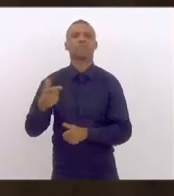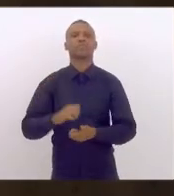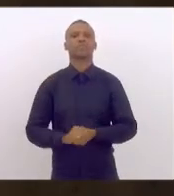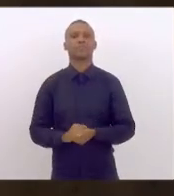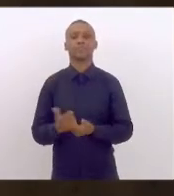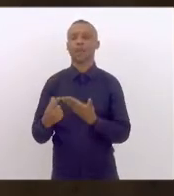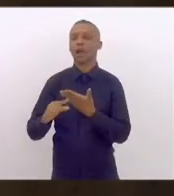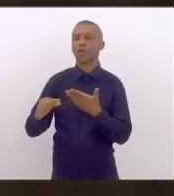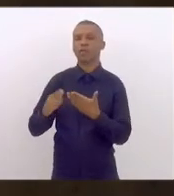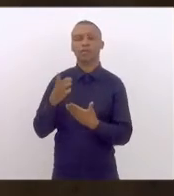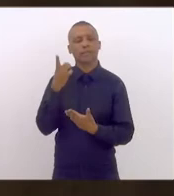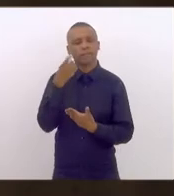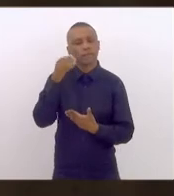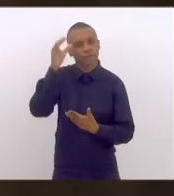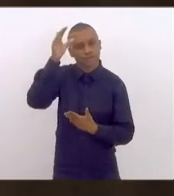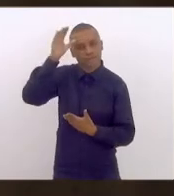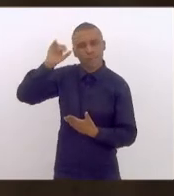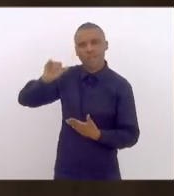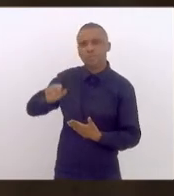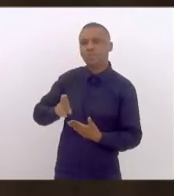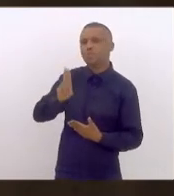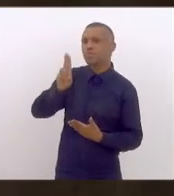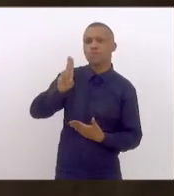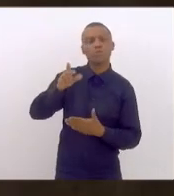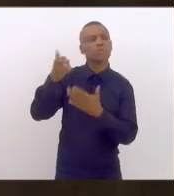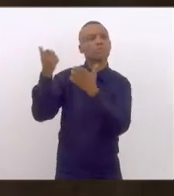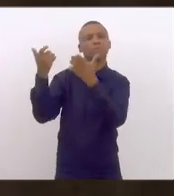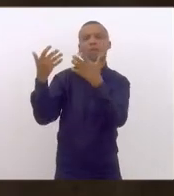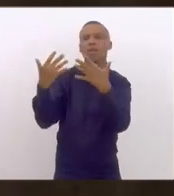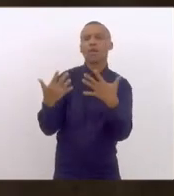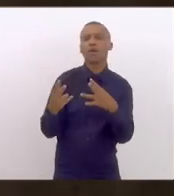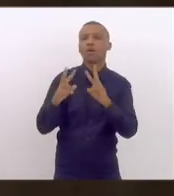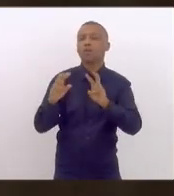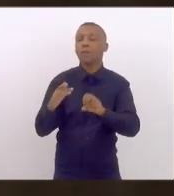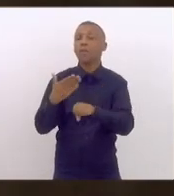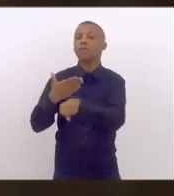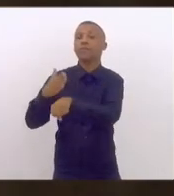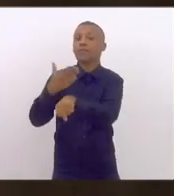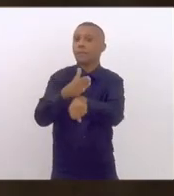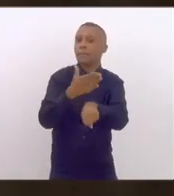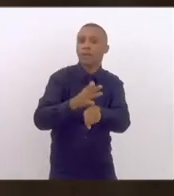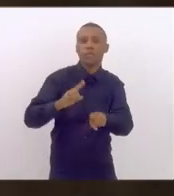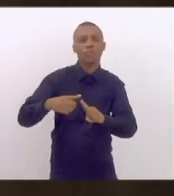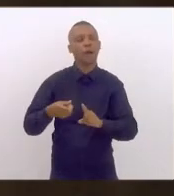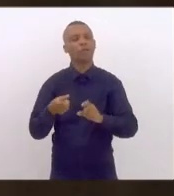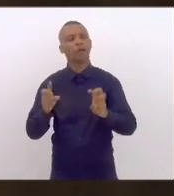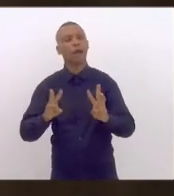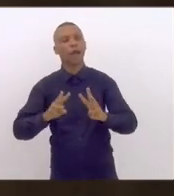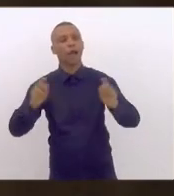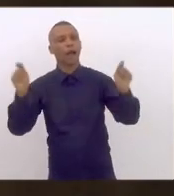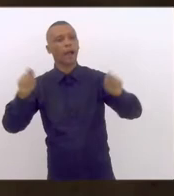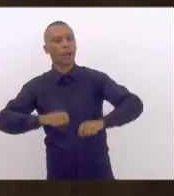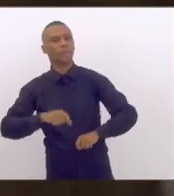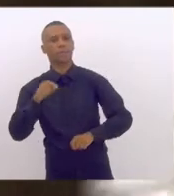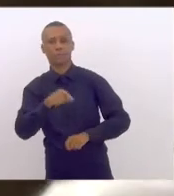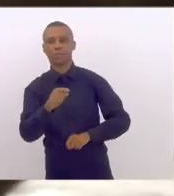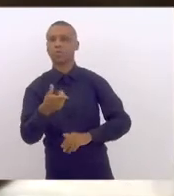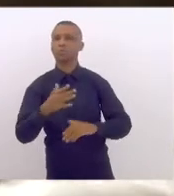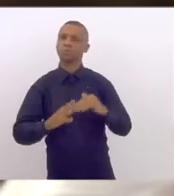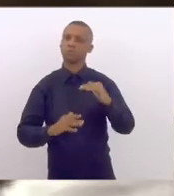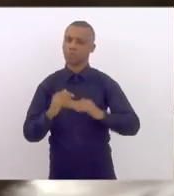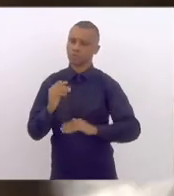da deputada tia Ju que dispõe sobre o treinamento é a capacitação dos profissionais que